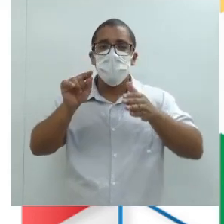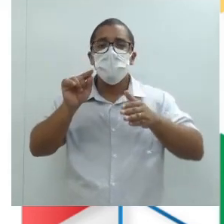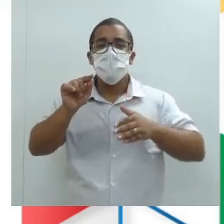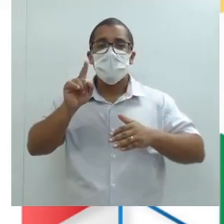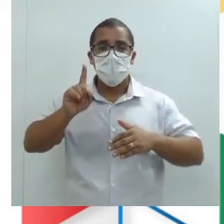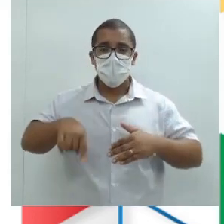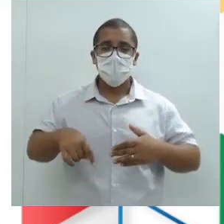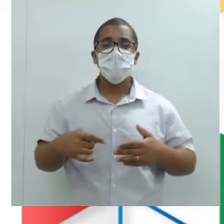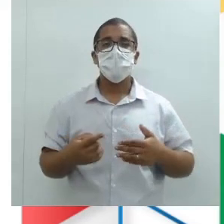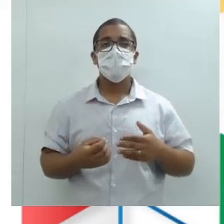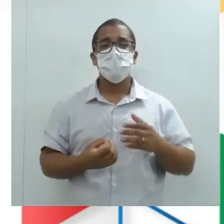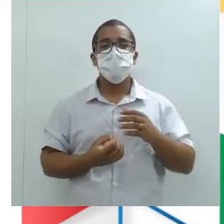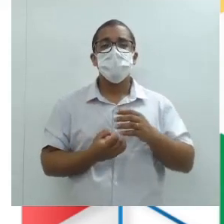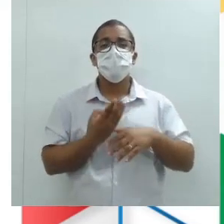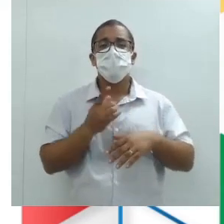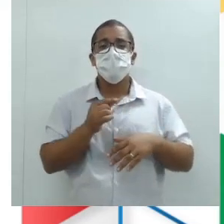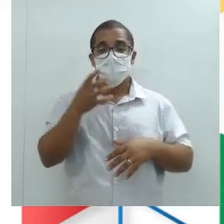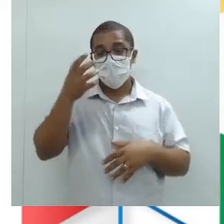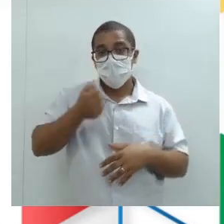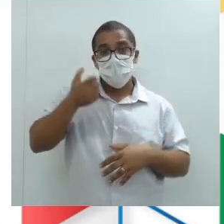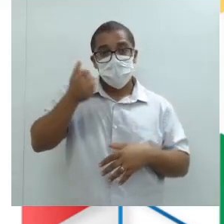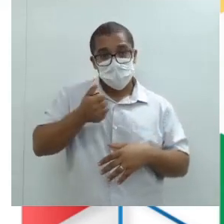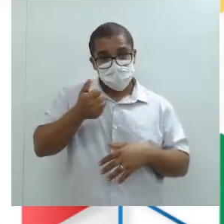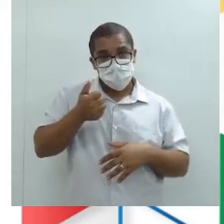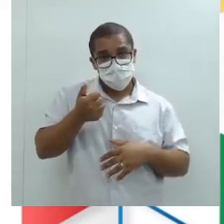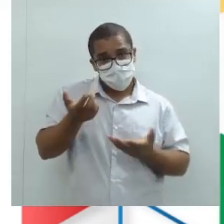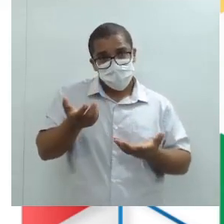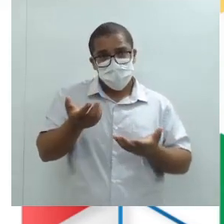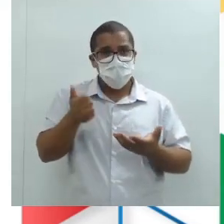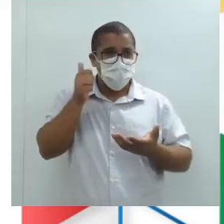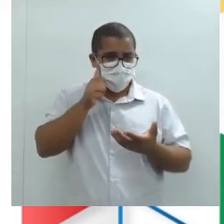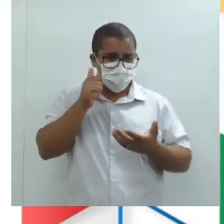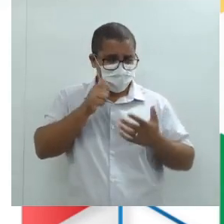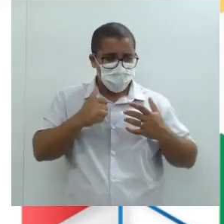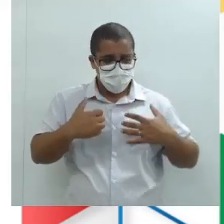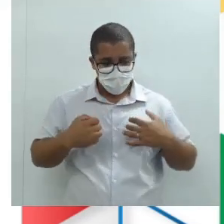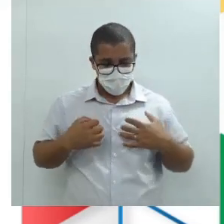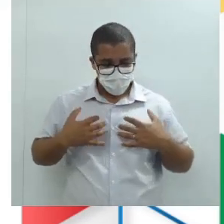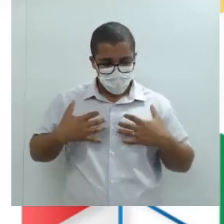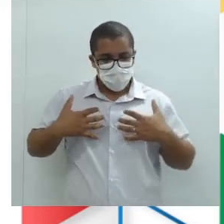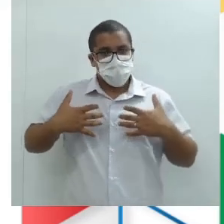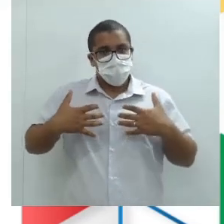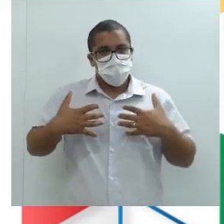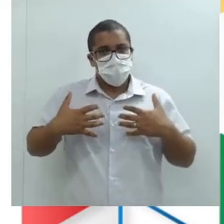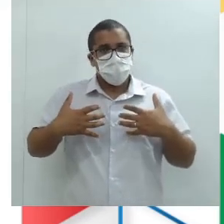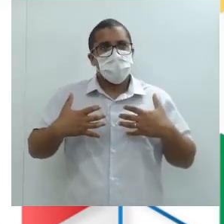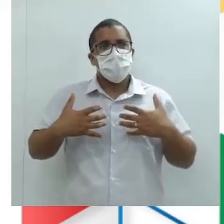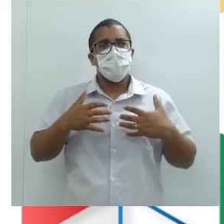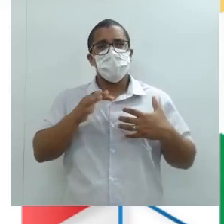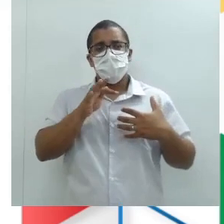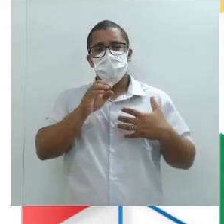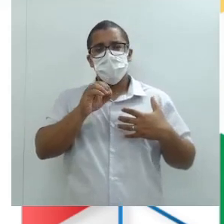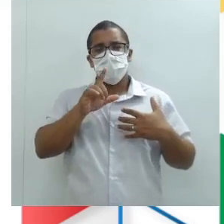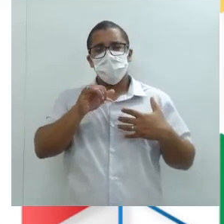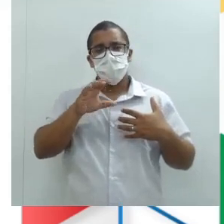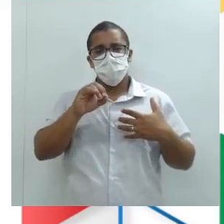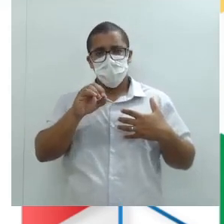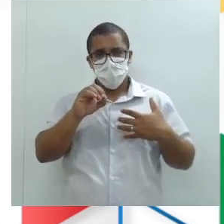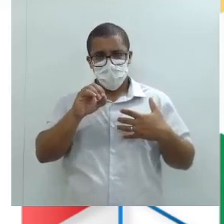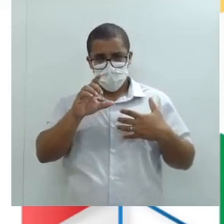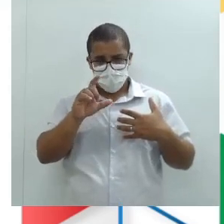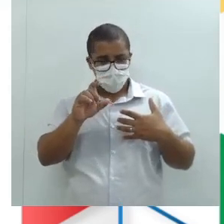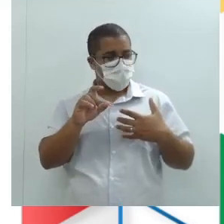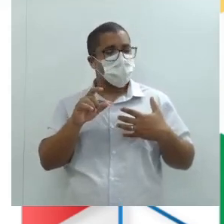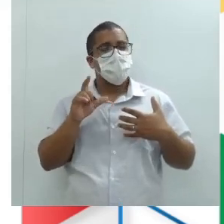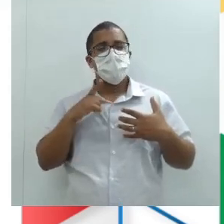a produção de leite pelas glândulas mamárias. Os hormônios folículo estimulantes